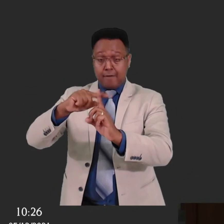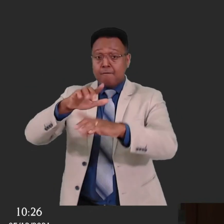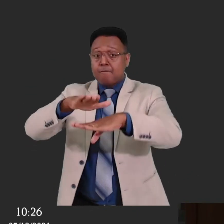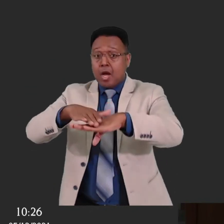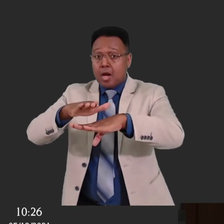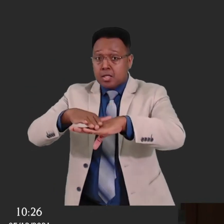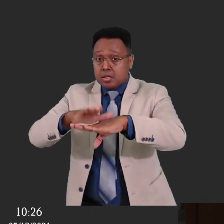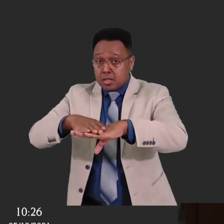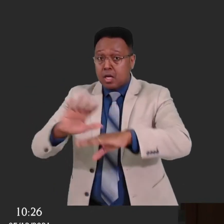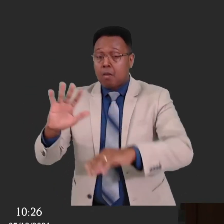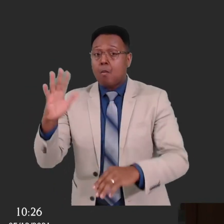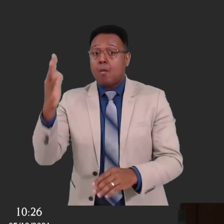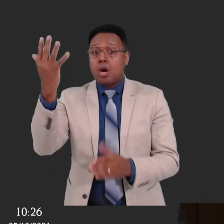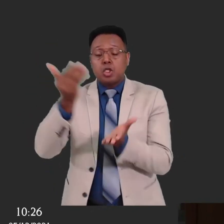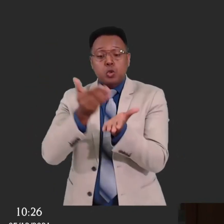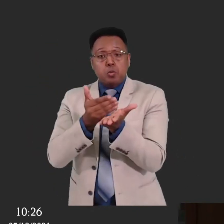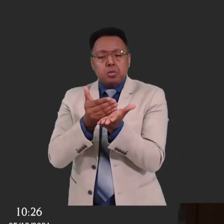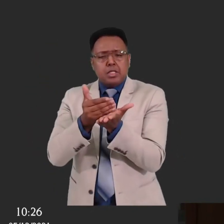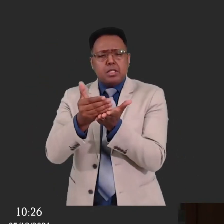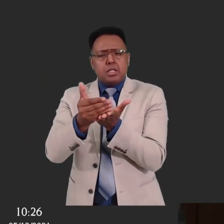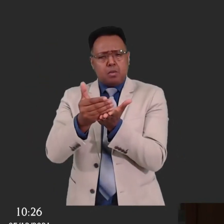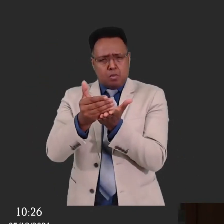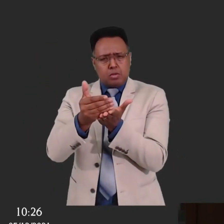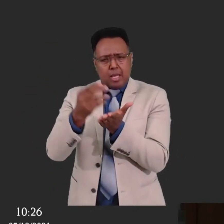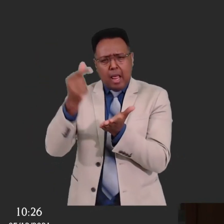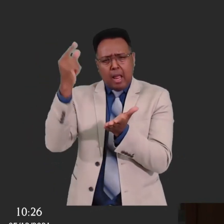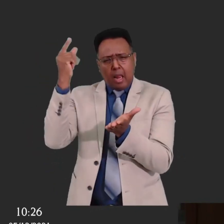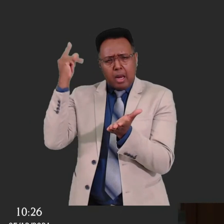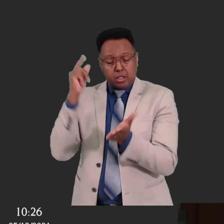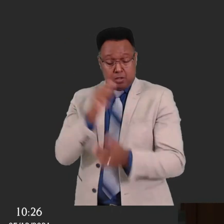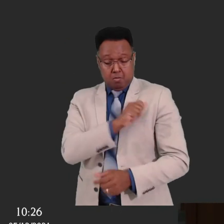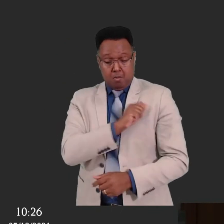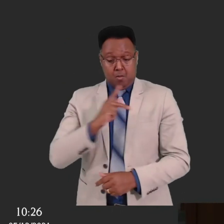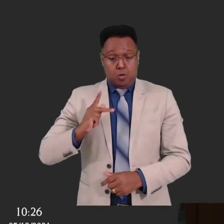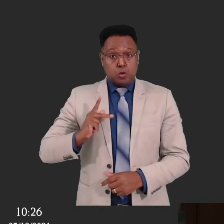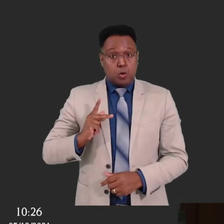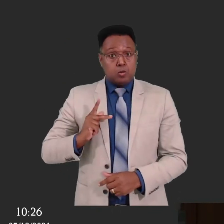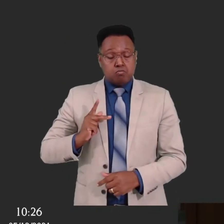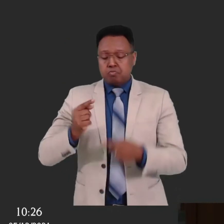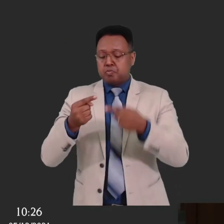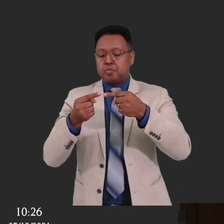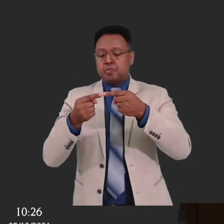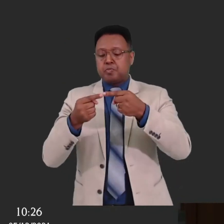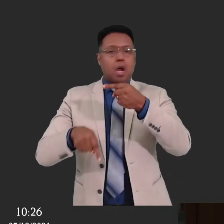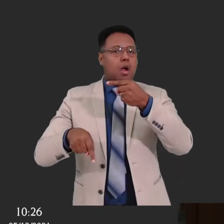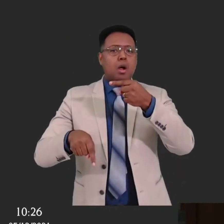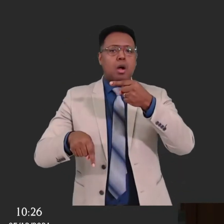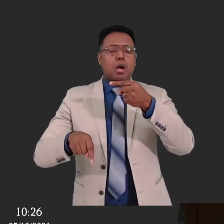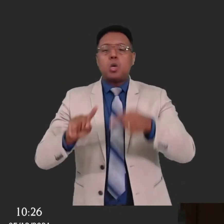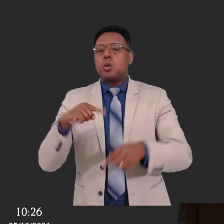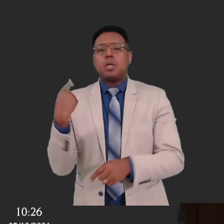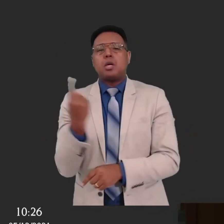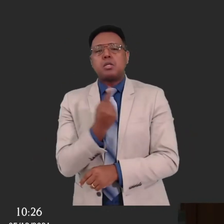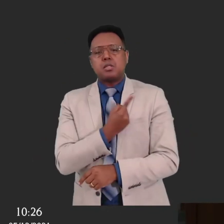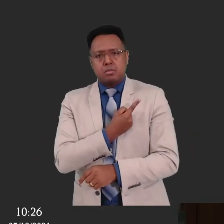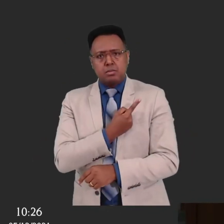princípios apostólicos, não são convenientes para nós. Por exemplo, vou falar direto,